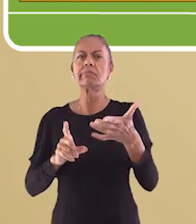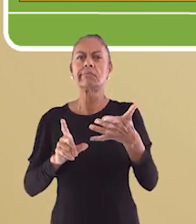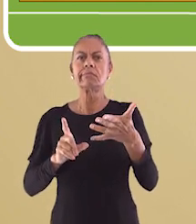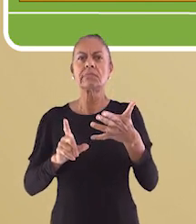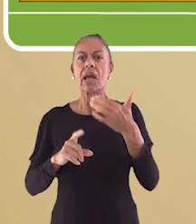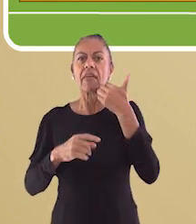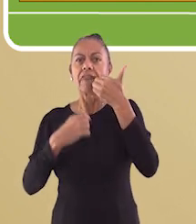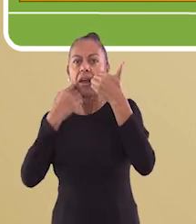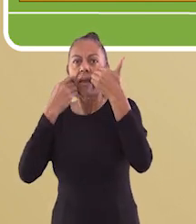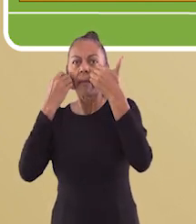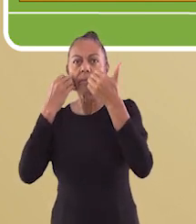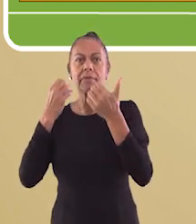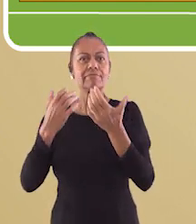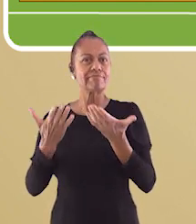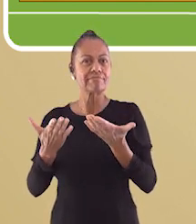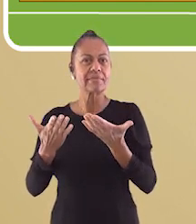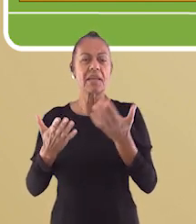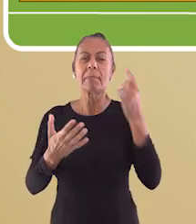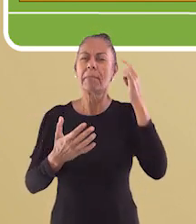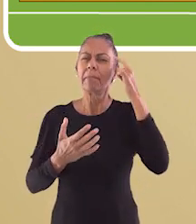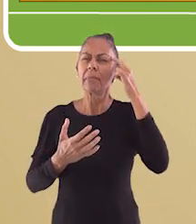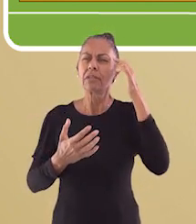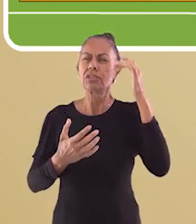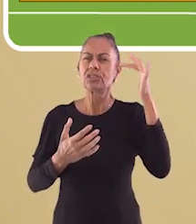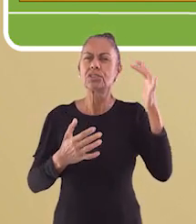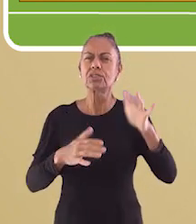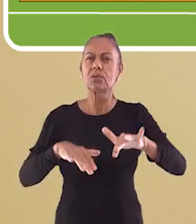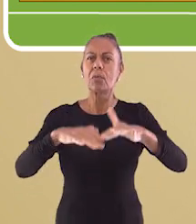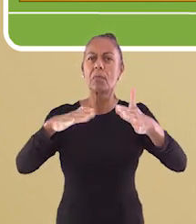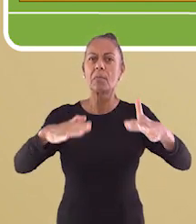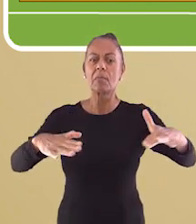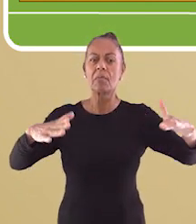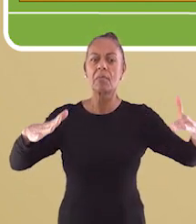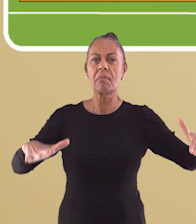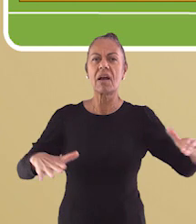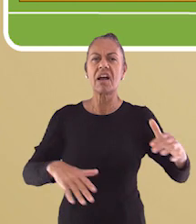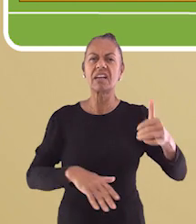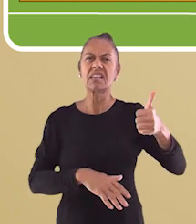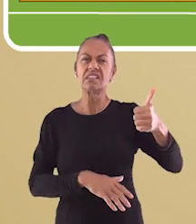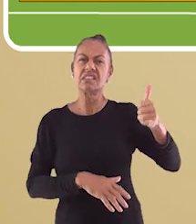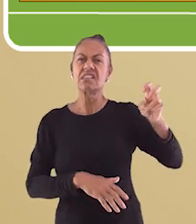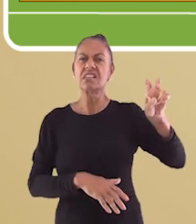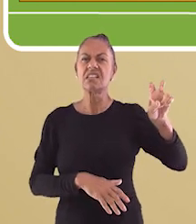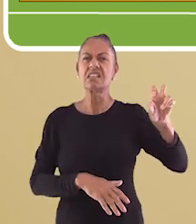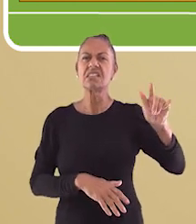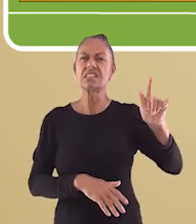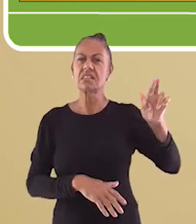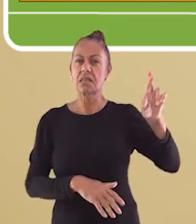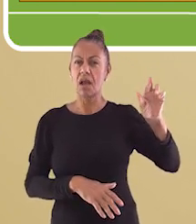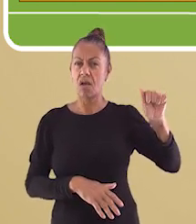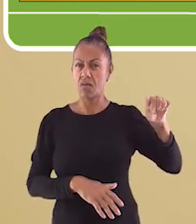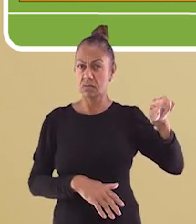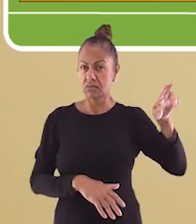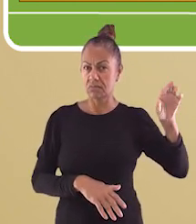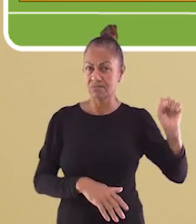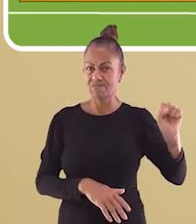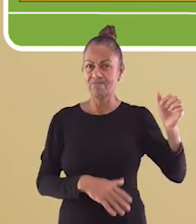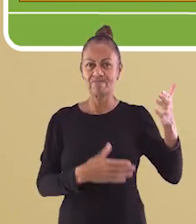graus, né, 10 graus, e aí despejam uma água lá a 100 graus. Imagina o que vai acontecer. Eles são cozidos vivos